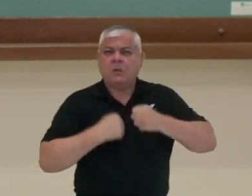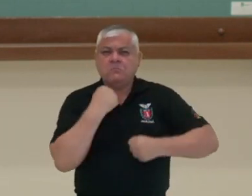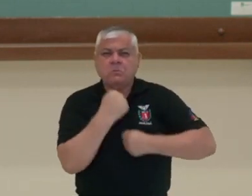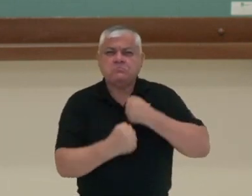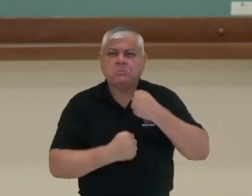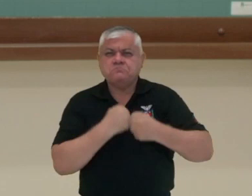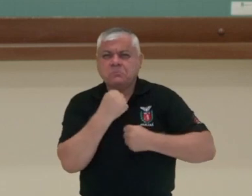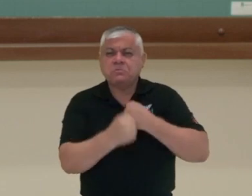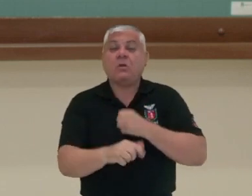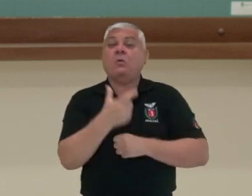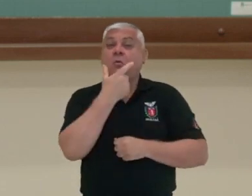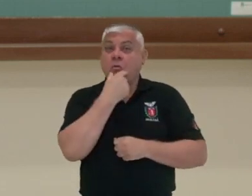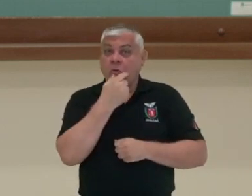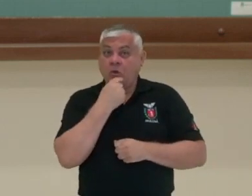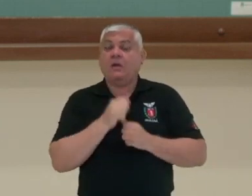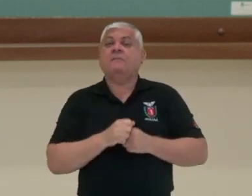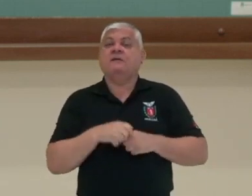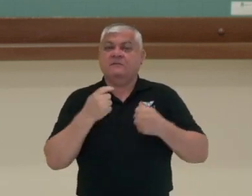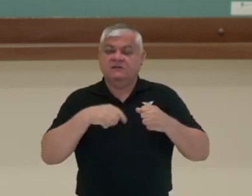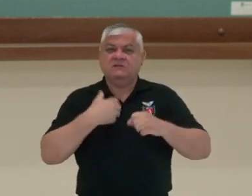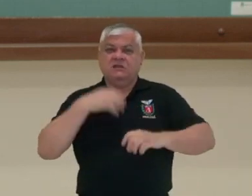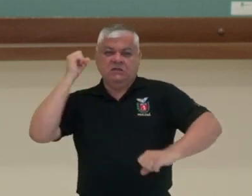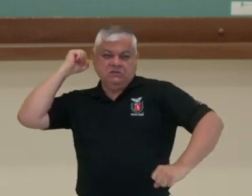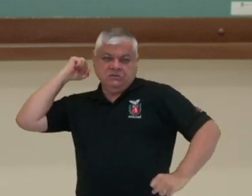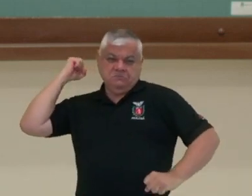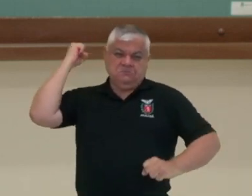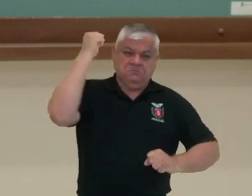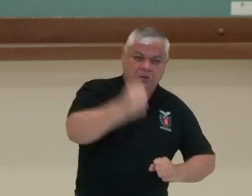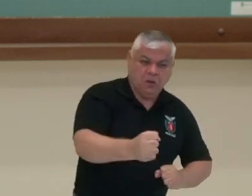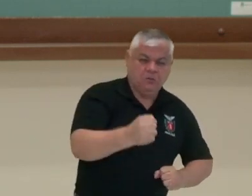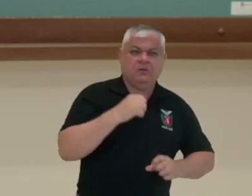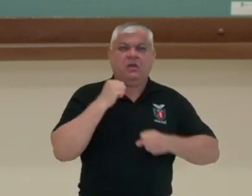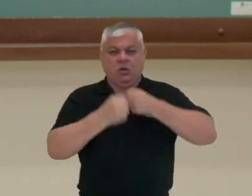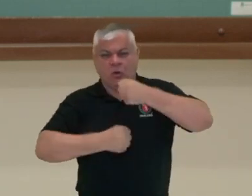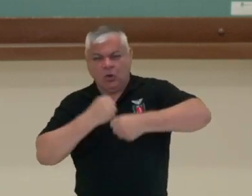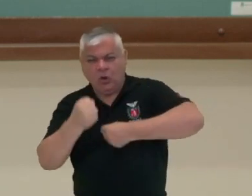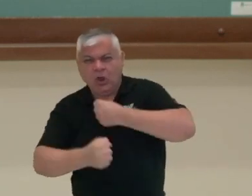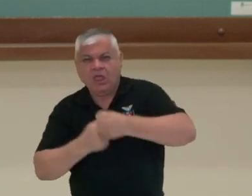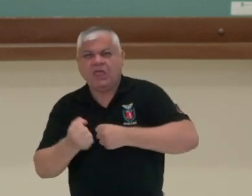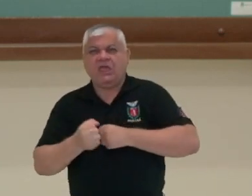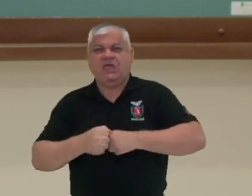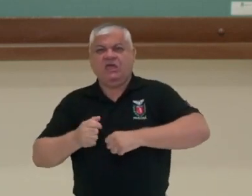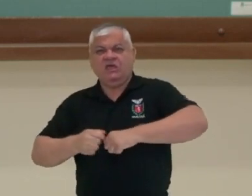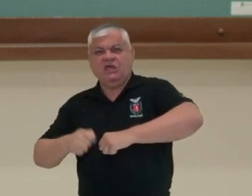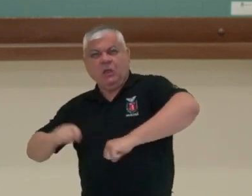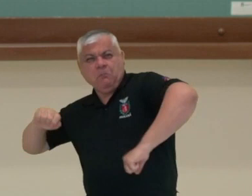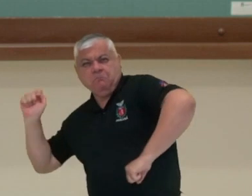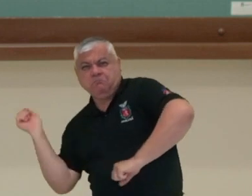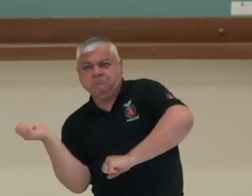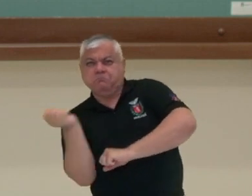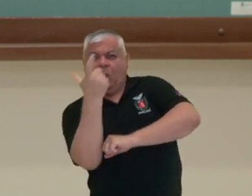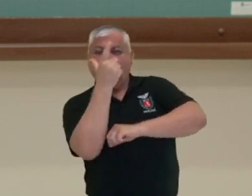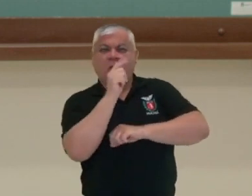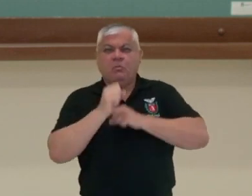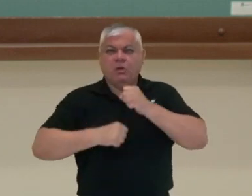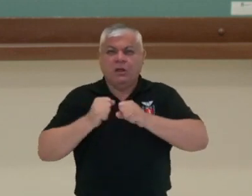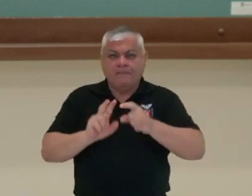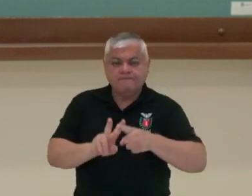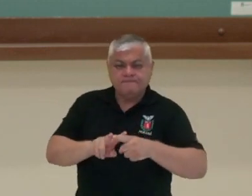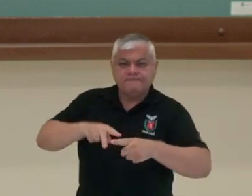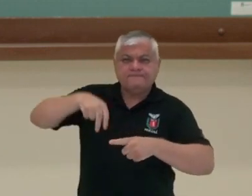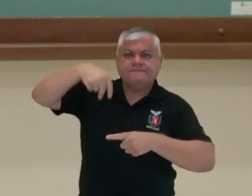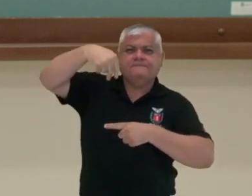homem precisou aprender a lançar, a correr, a lançar um objeto, a saltar, para que